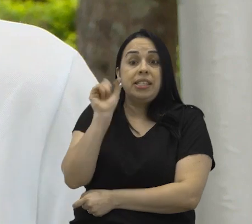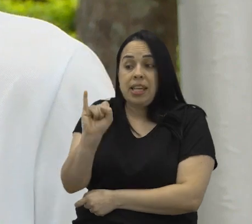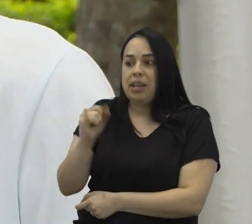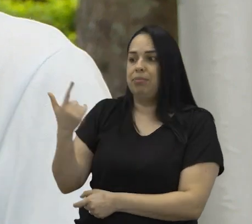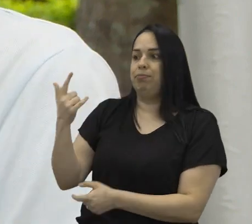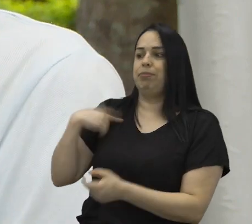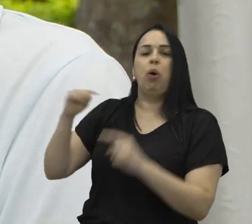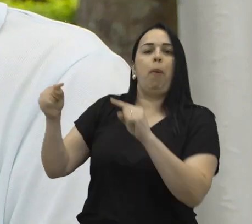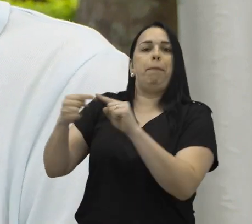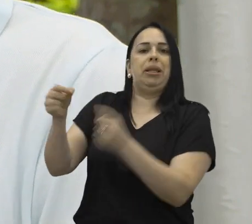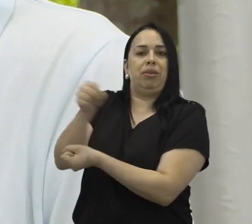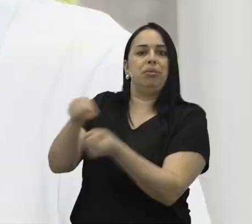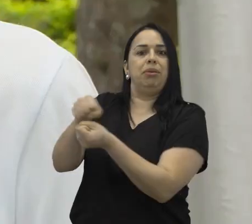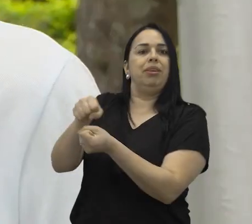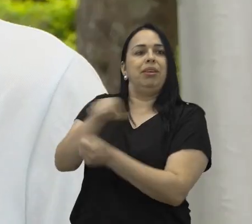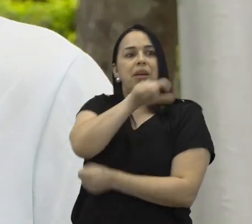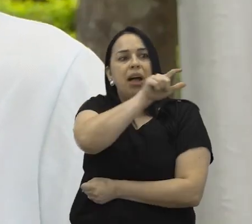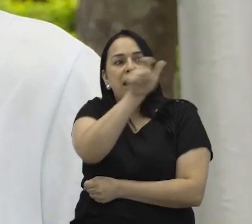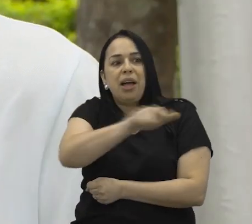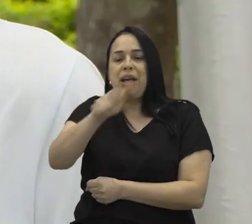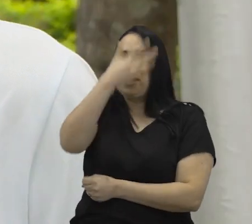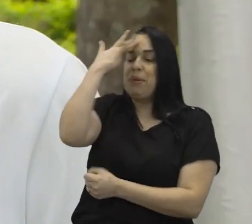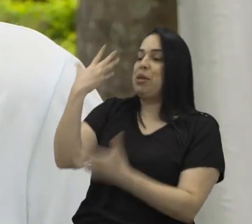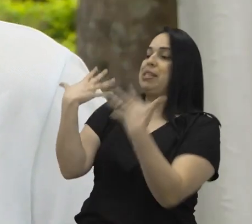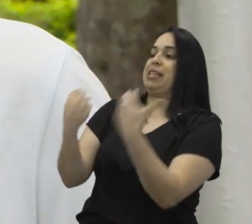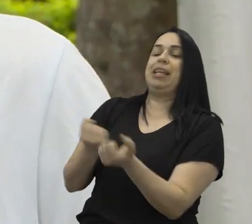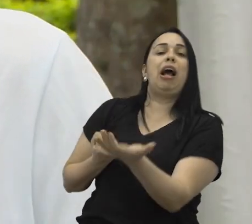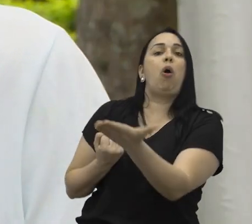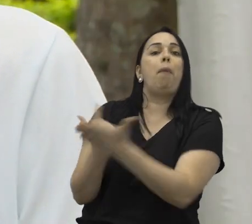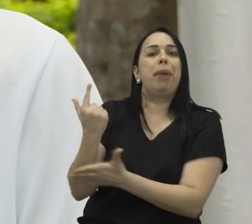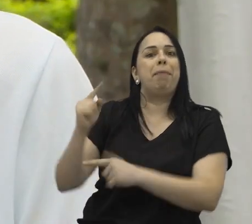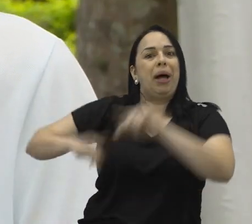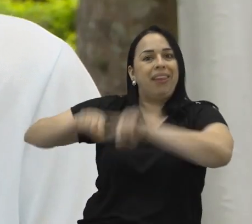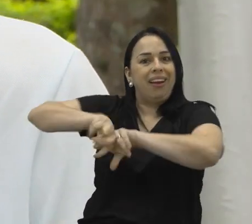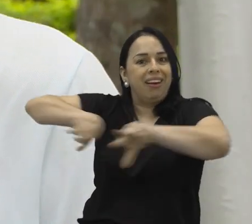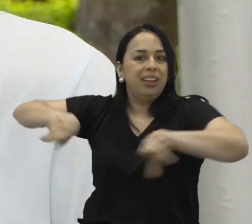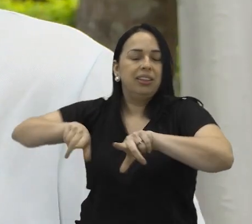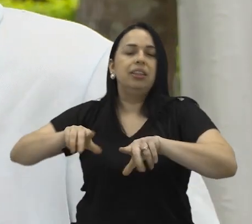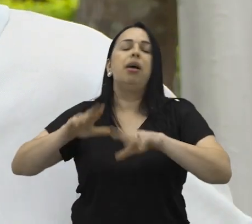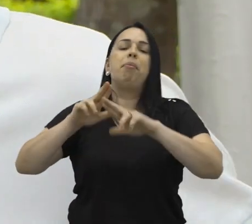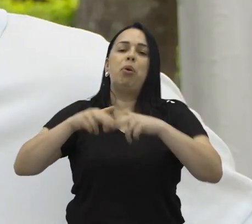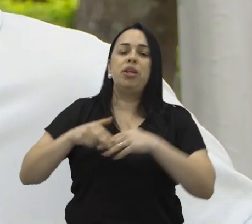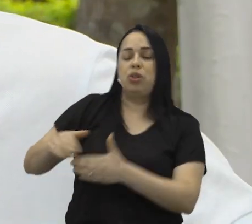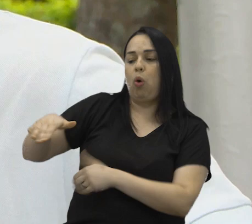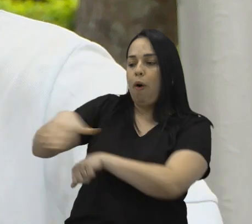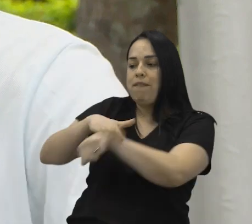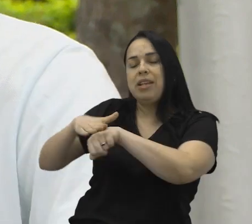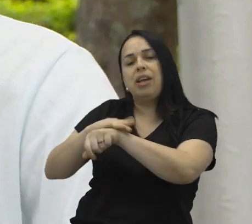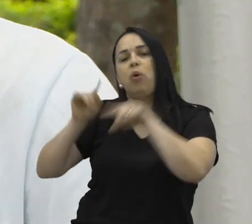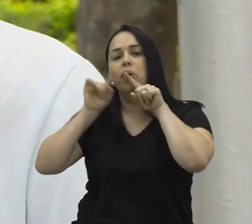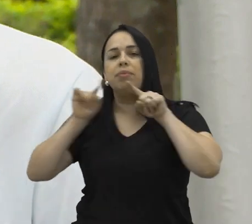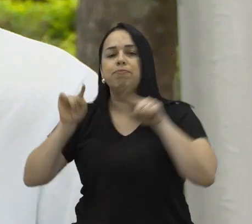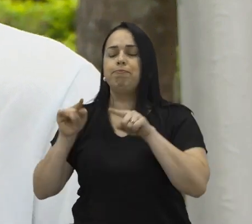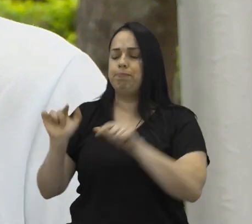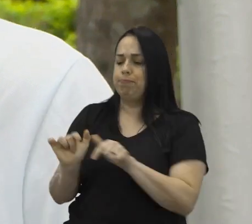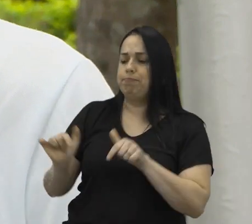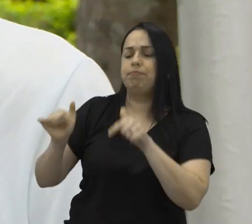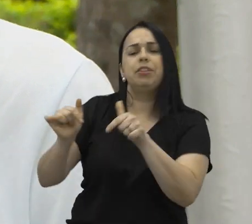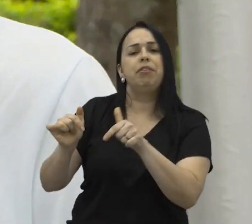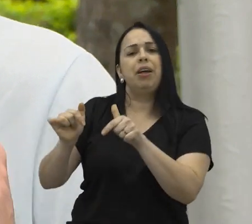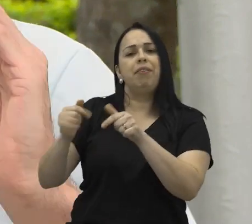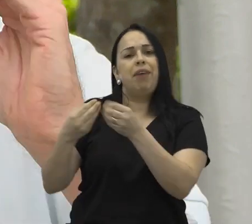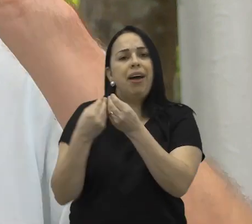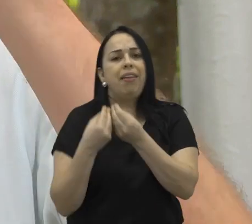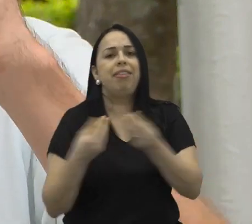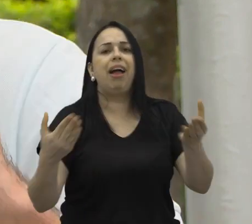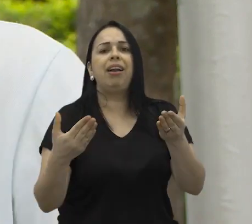Se você não tem, você não consegue vender. Então, você entender seu mercado, conversar com seus funcionários e fazer essa ação de forma proativa